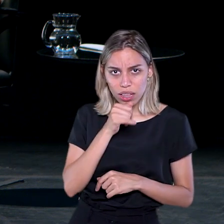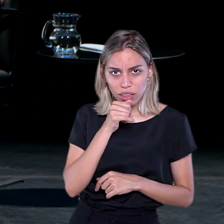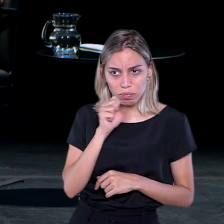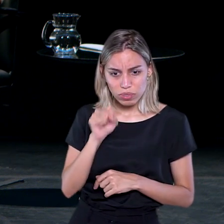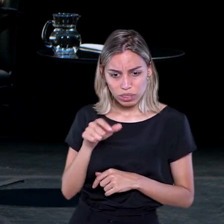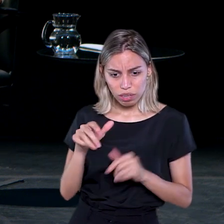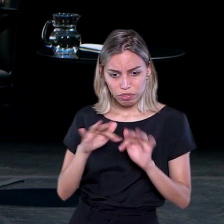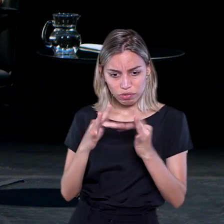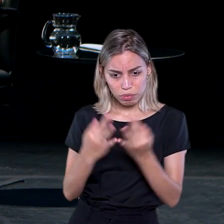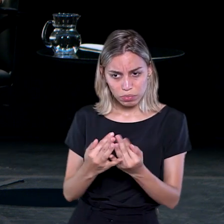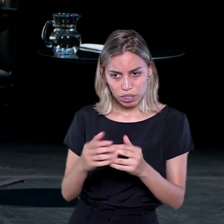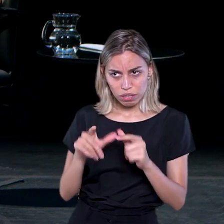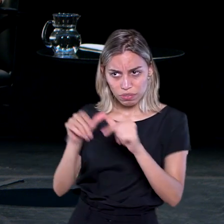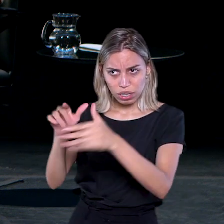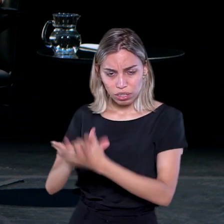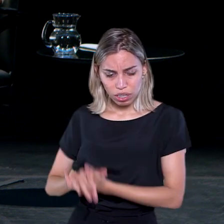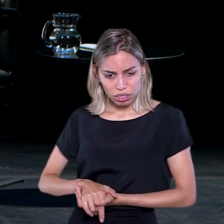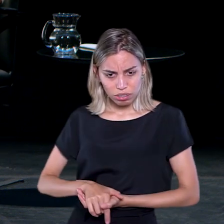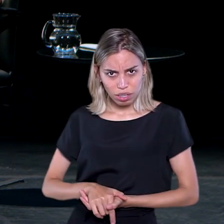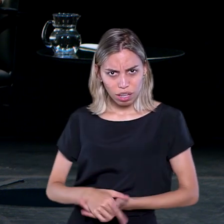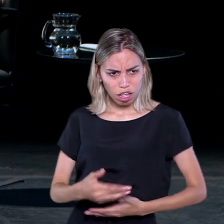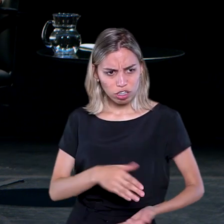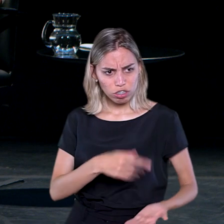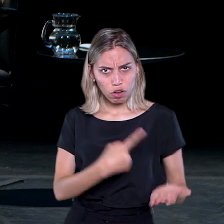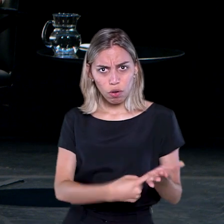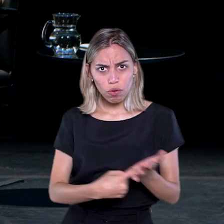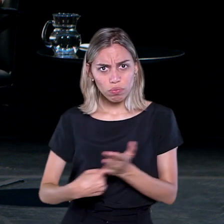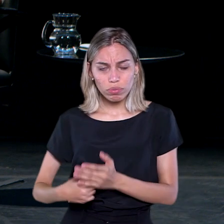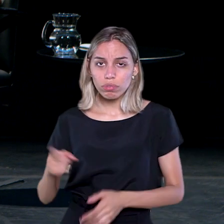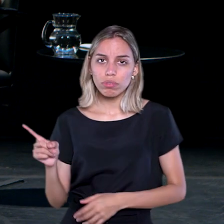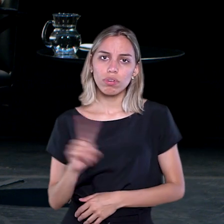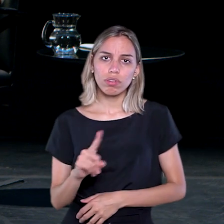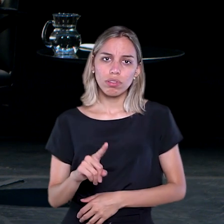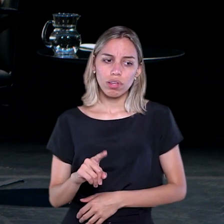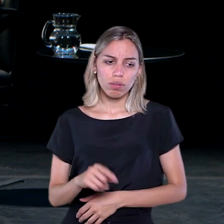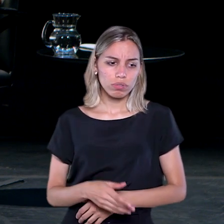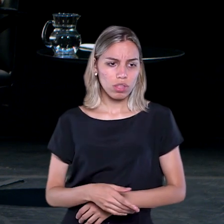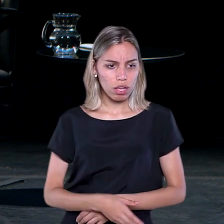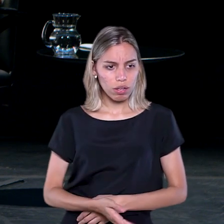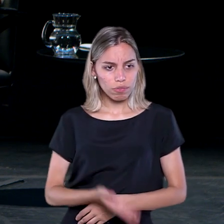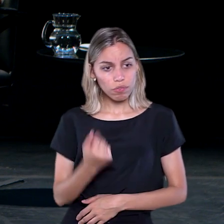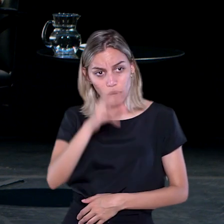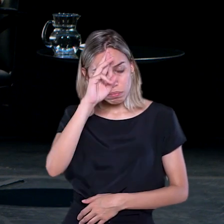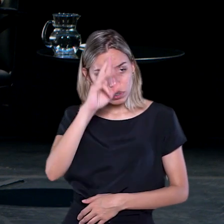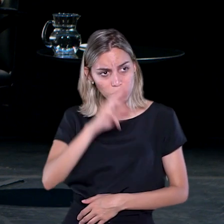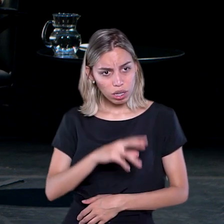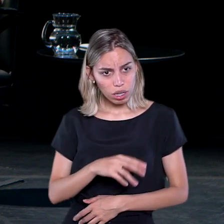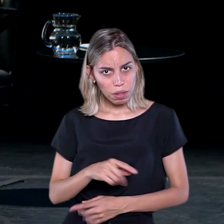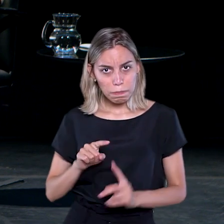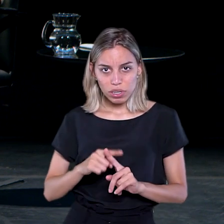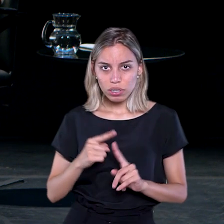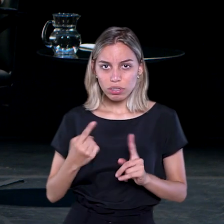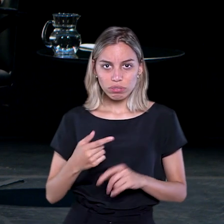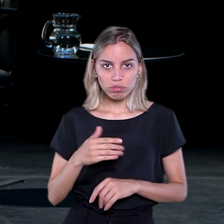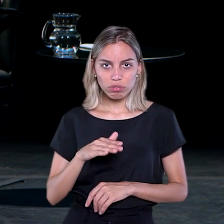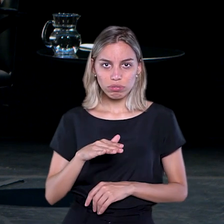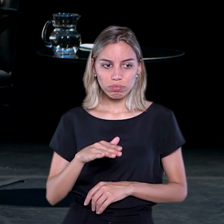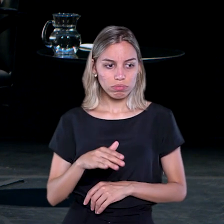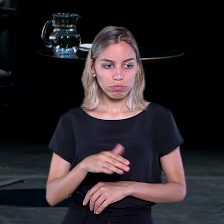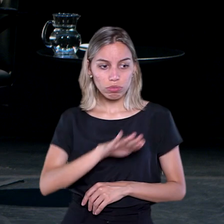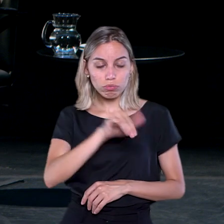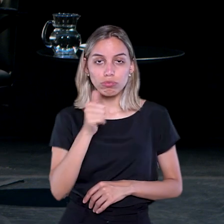colo. Não. A representação da justiça, para mim, é uma mulher negra. As primeiras empreendedoras desse país,